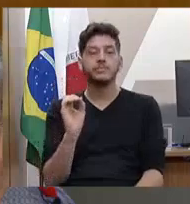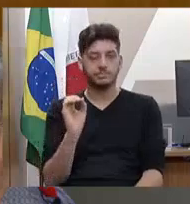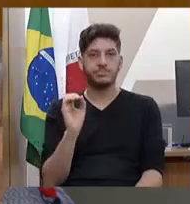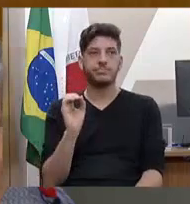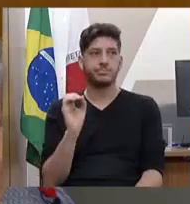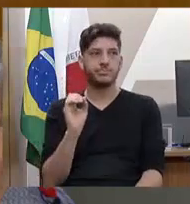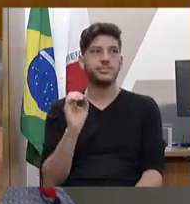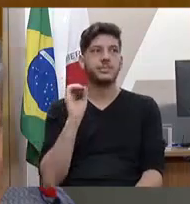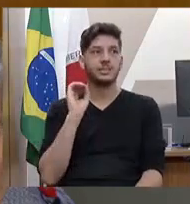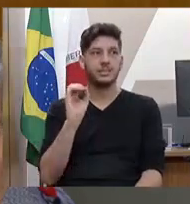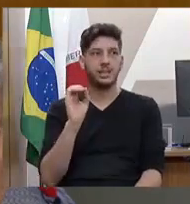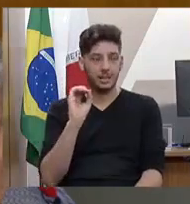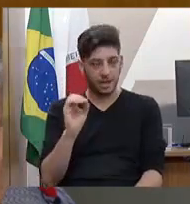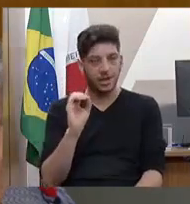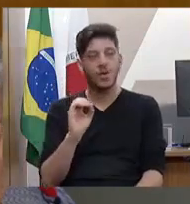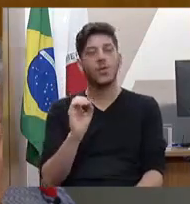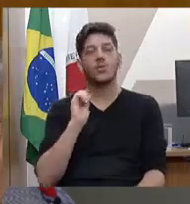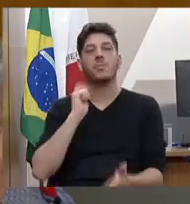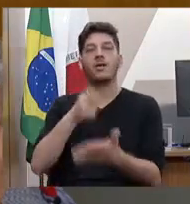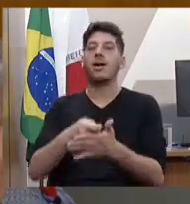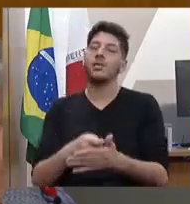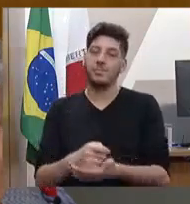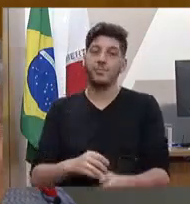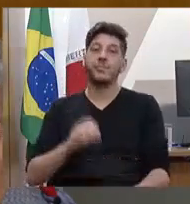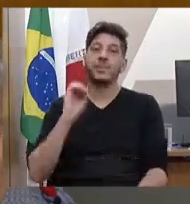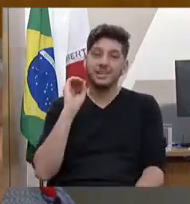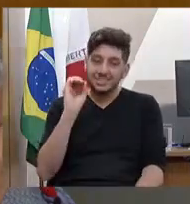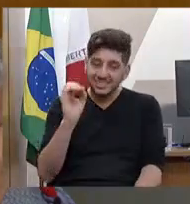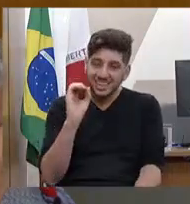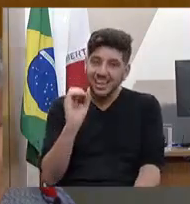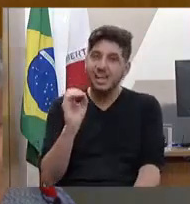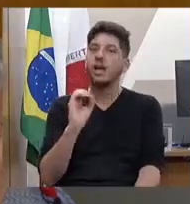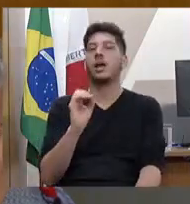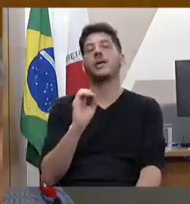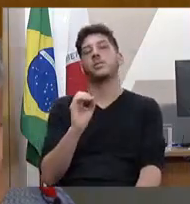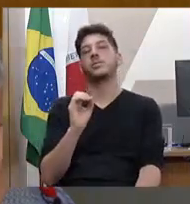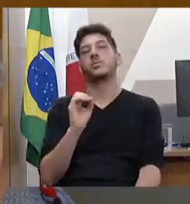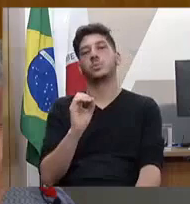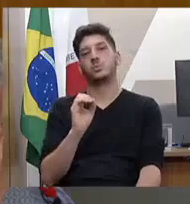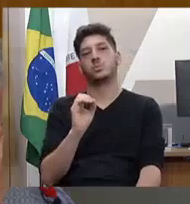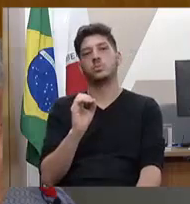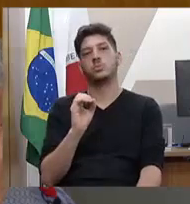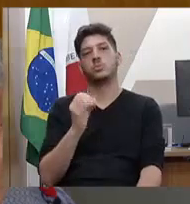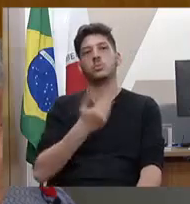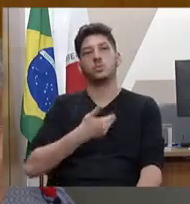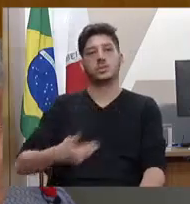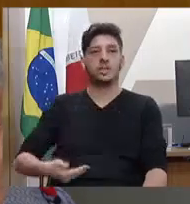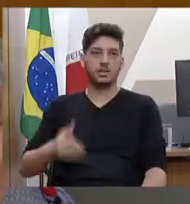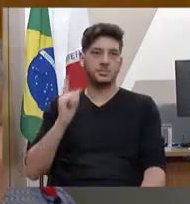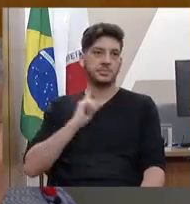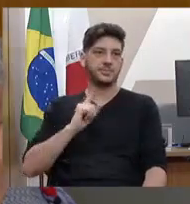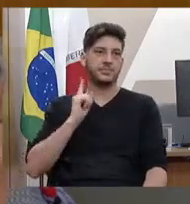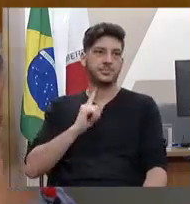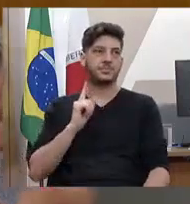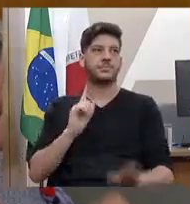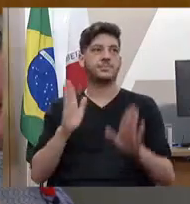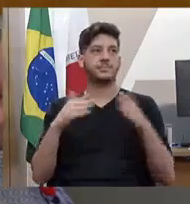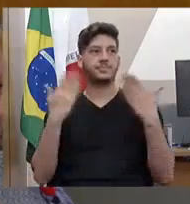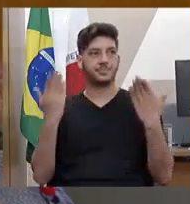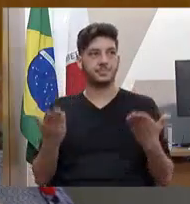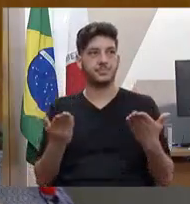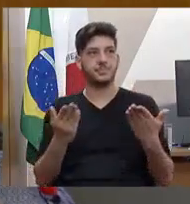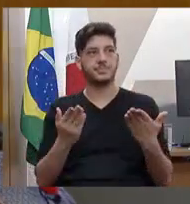zero de contribuição zero de contrapartida do Estado então uma das coisas que